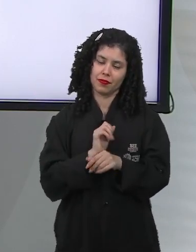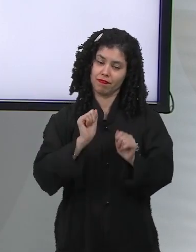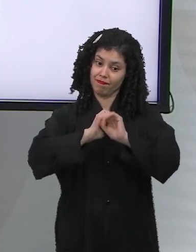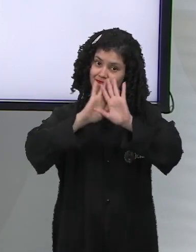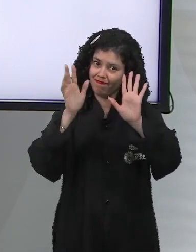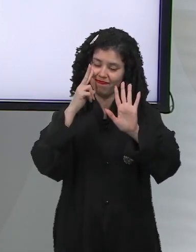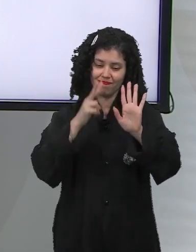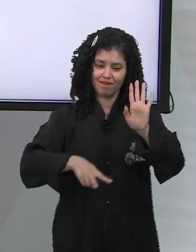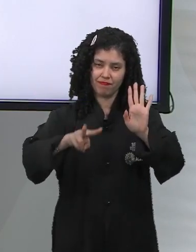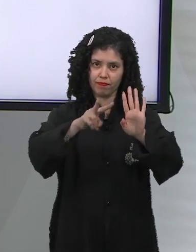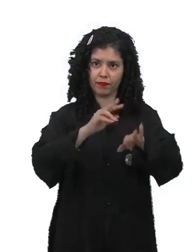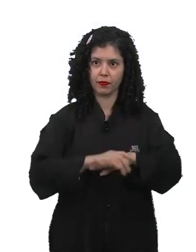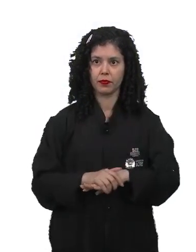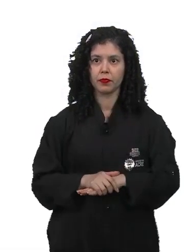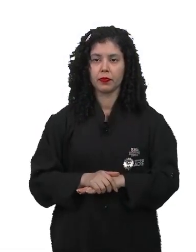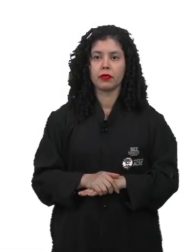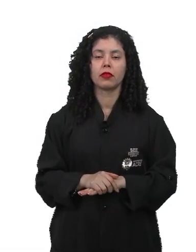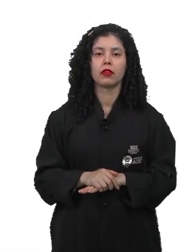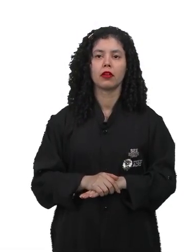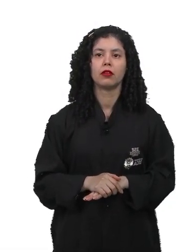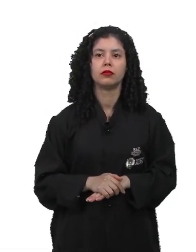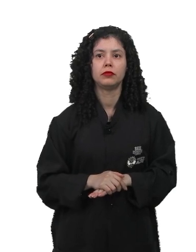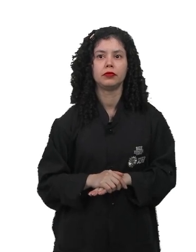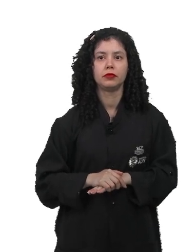nítida. Continuando,